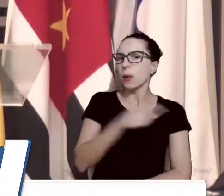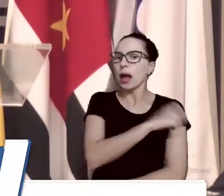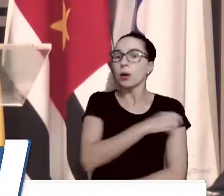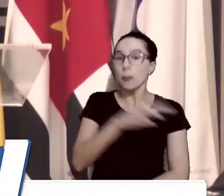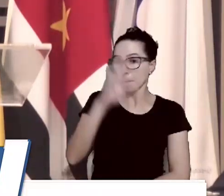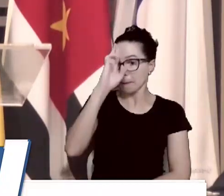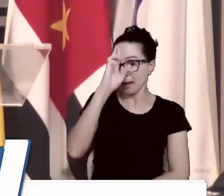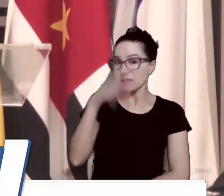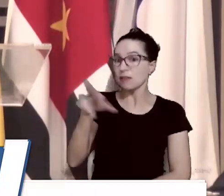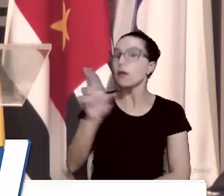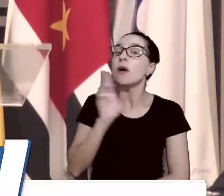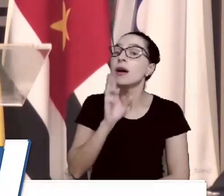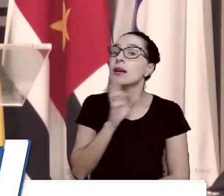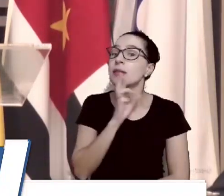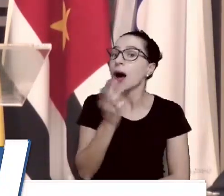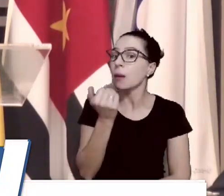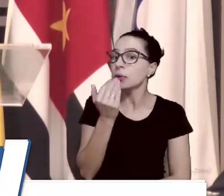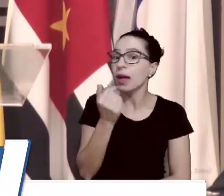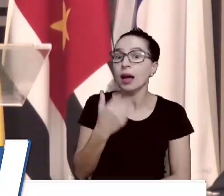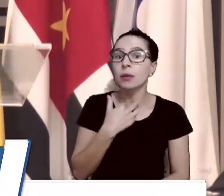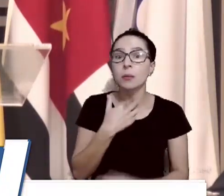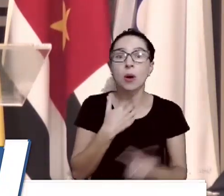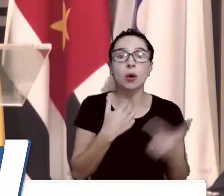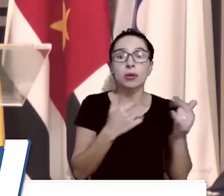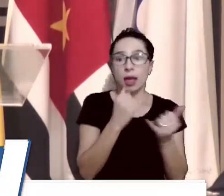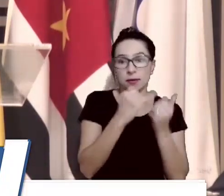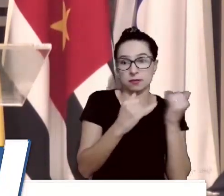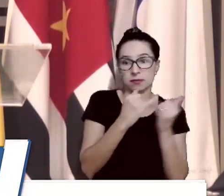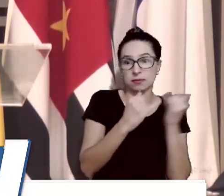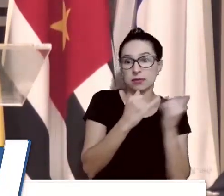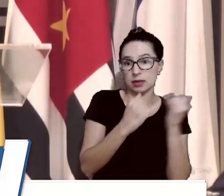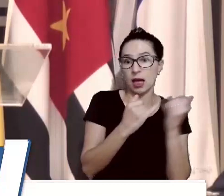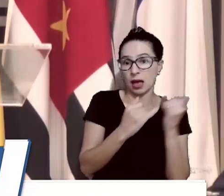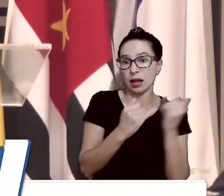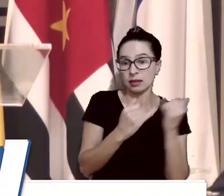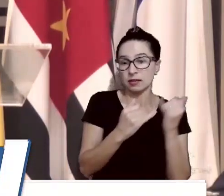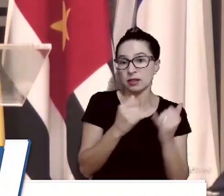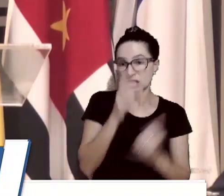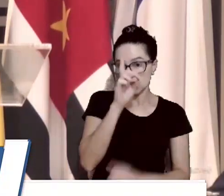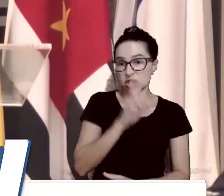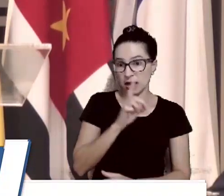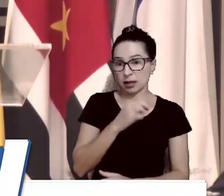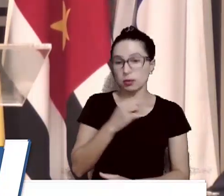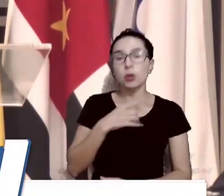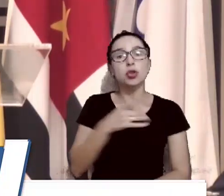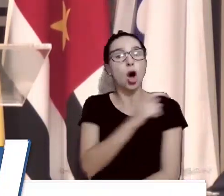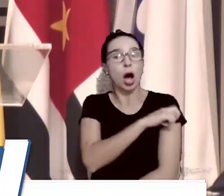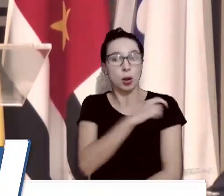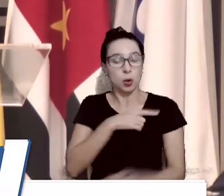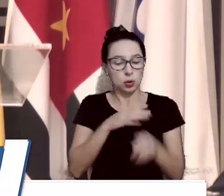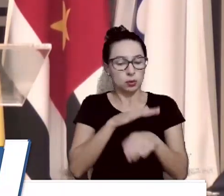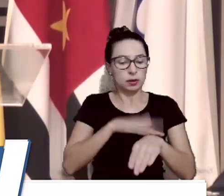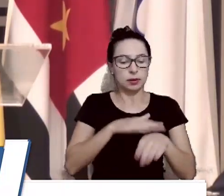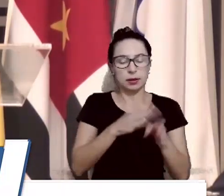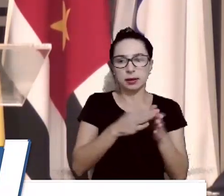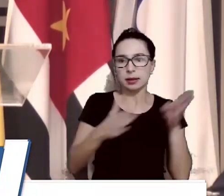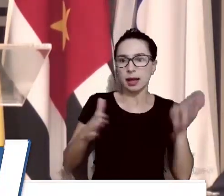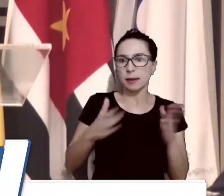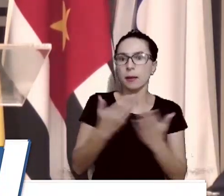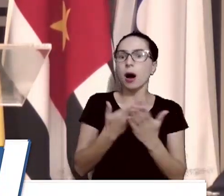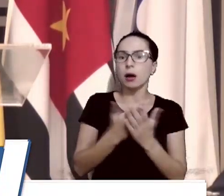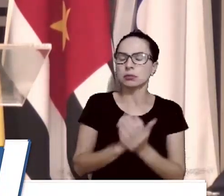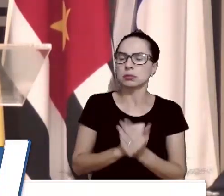restaurante universitário, e não posso usar o meio passe, que é direito do estudante? Eu só sou estudante no meu período de aulas. E o que a gente entende, então,